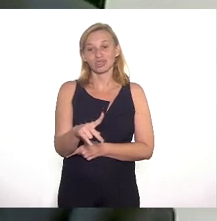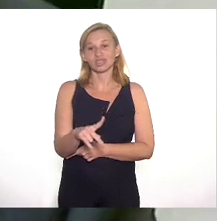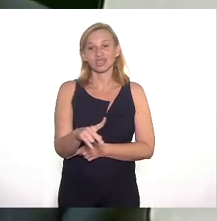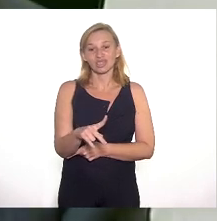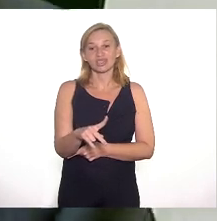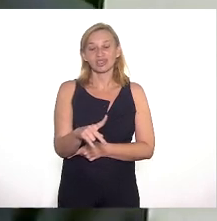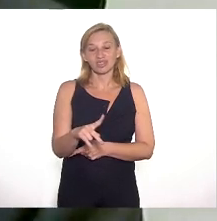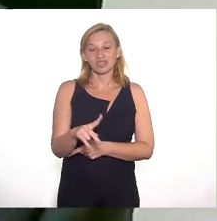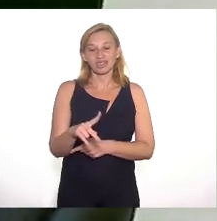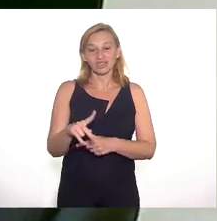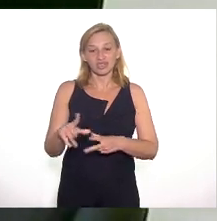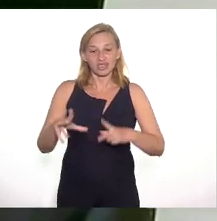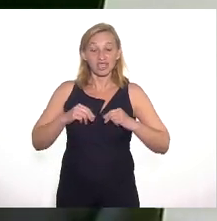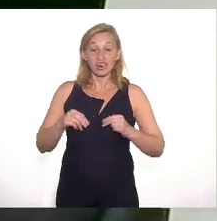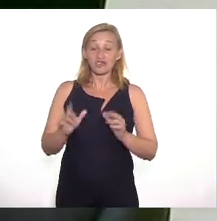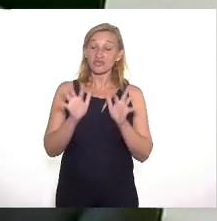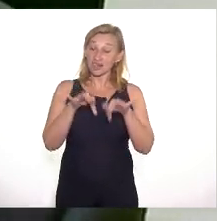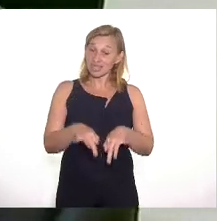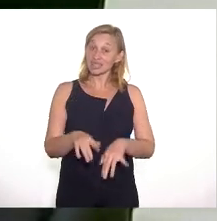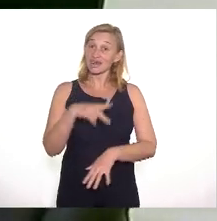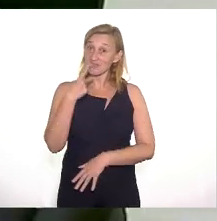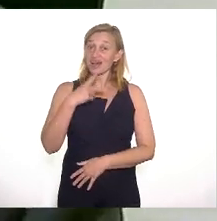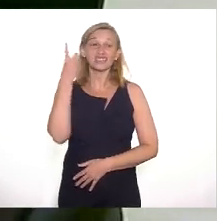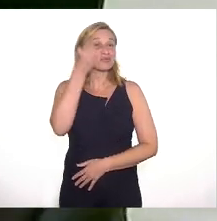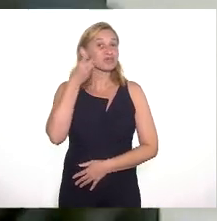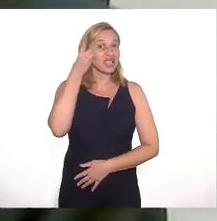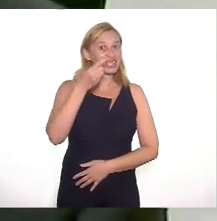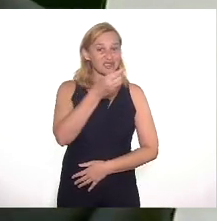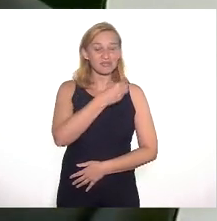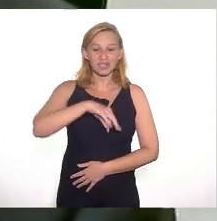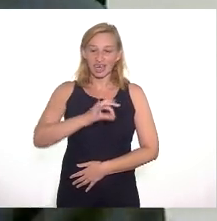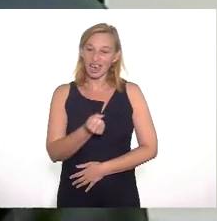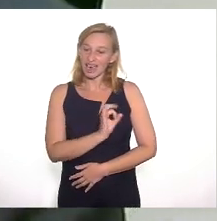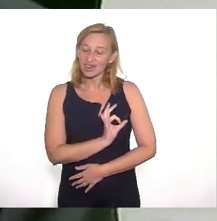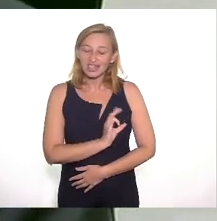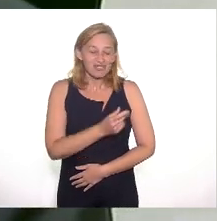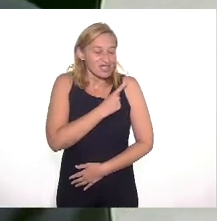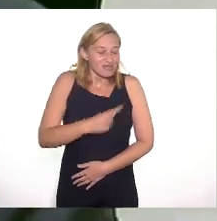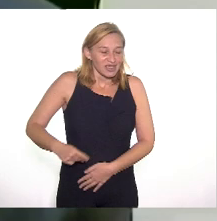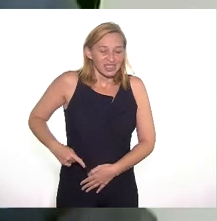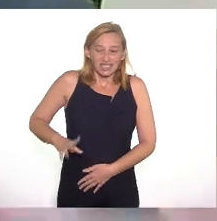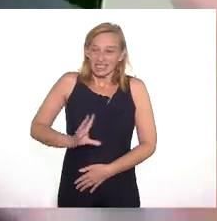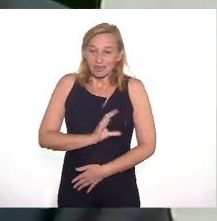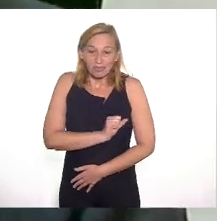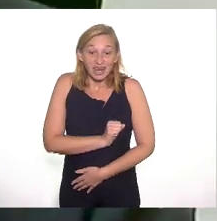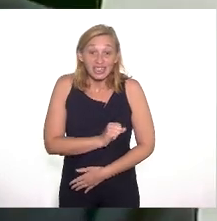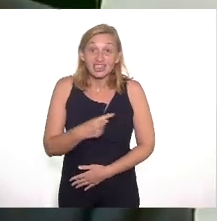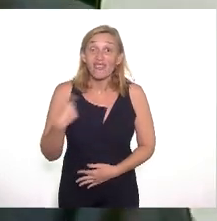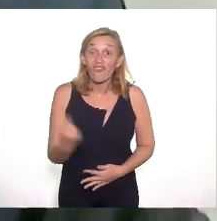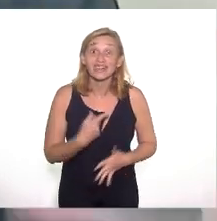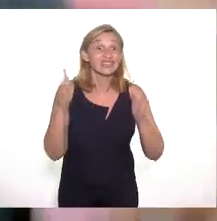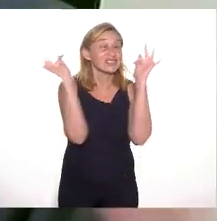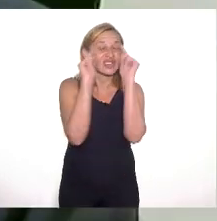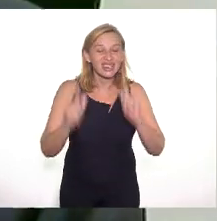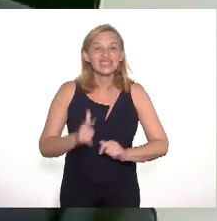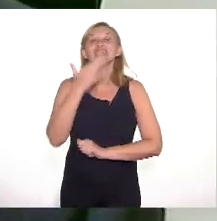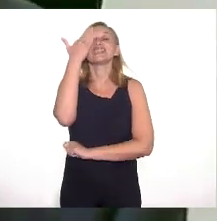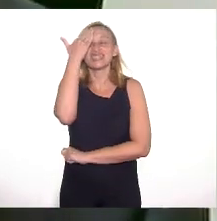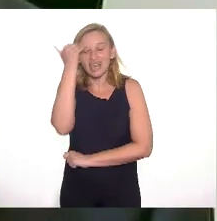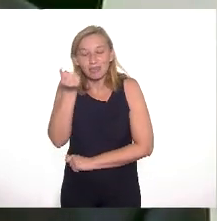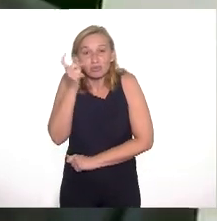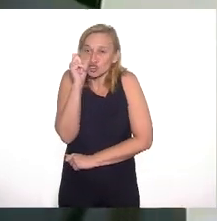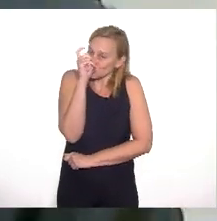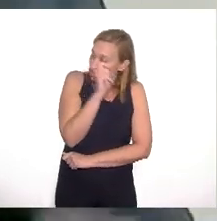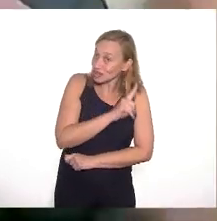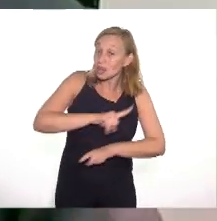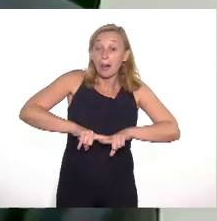na sua agremiação. Eu encerro a fala da deputada Marta Rocha, minha querida presidente, dizendo: estamos felizes, sabemos as